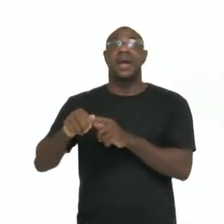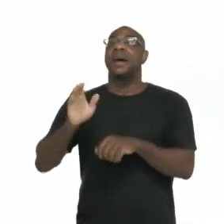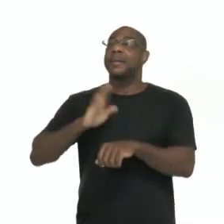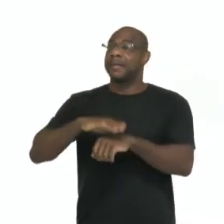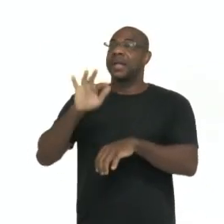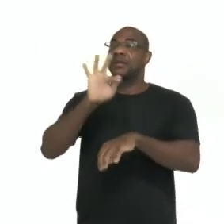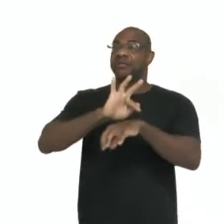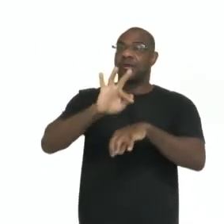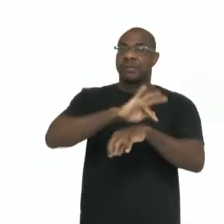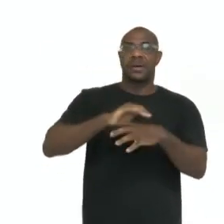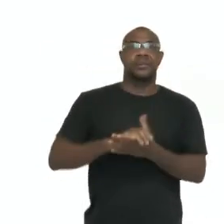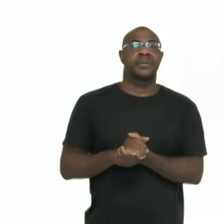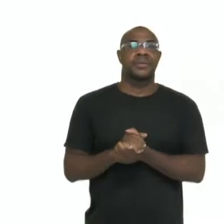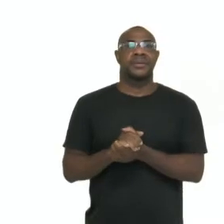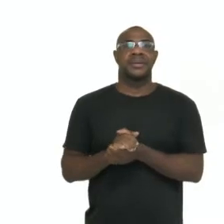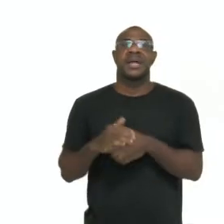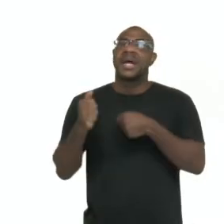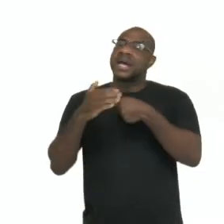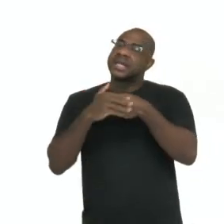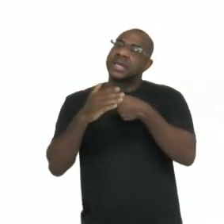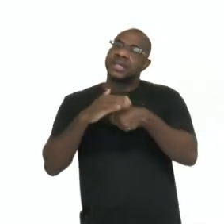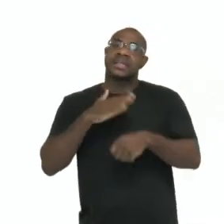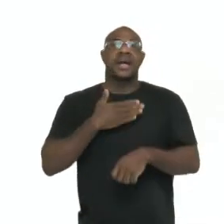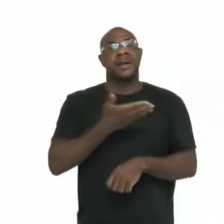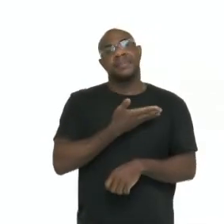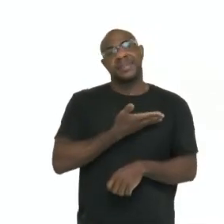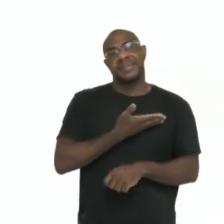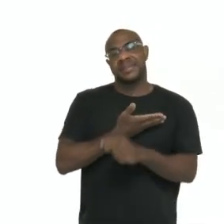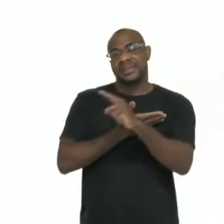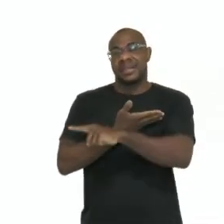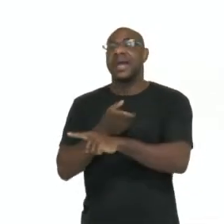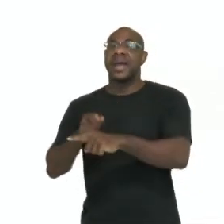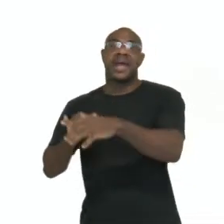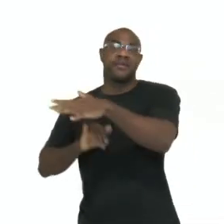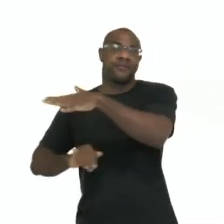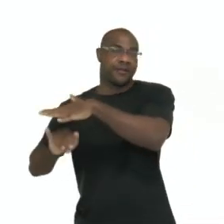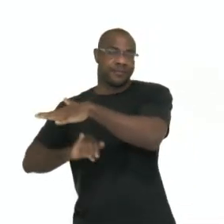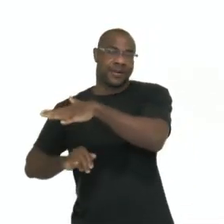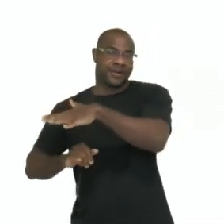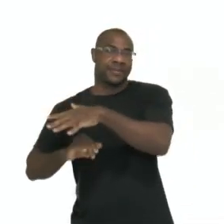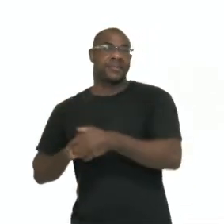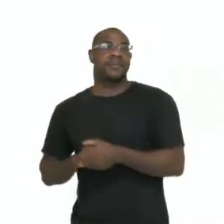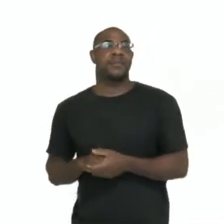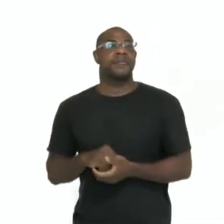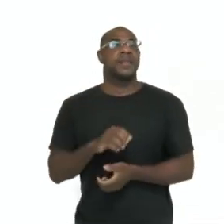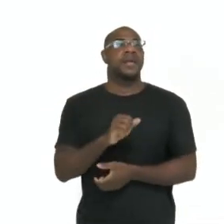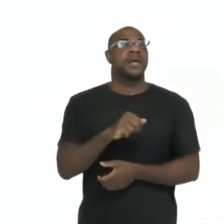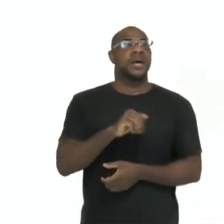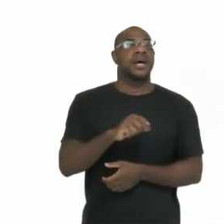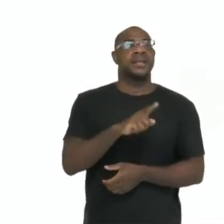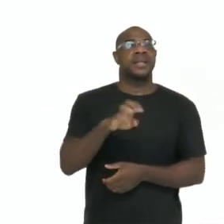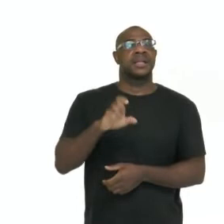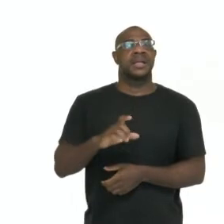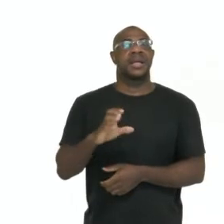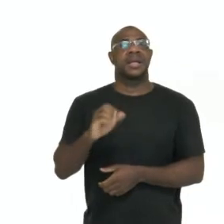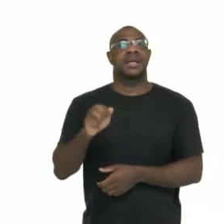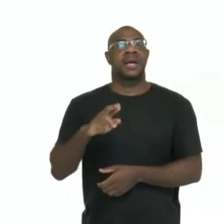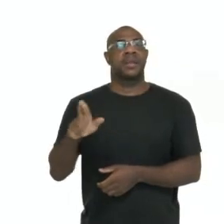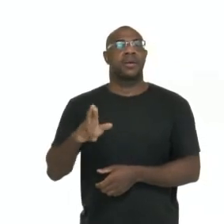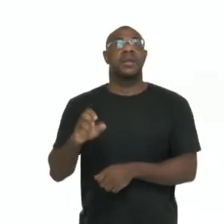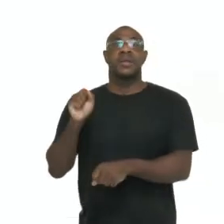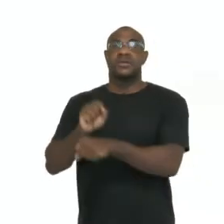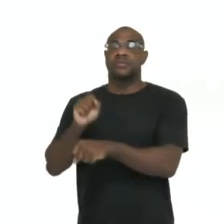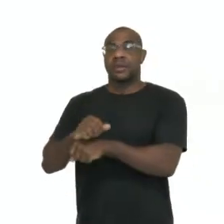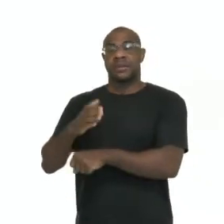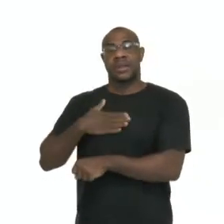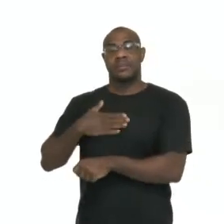Querida amiga, vamos à praia? Opa, aqui é mais informal. Ana, Zé e Carol, eu os espero em minha